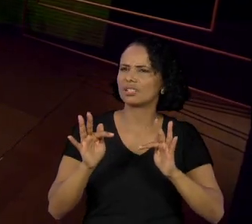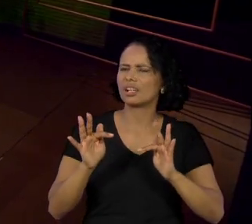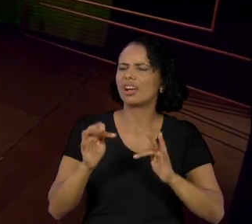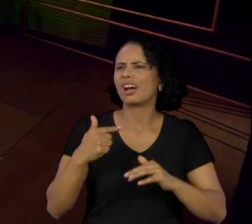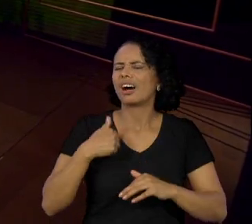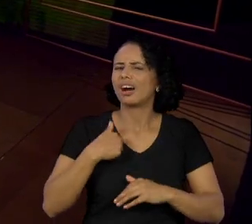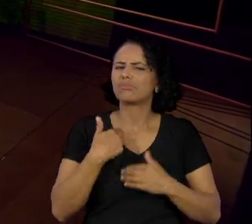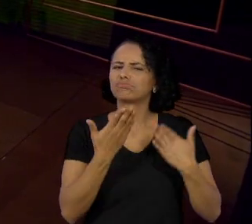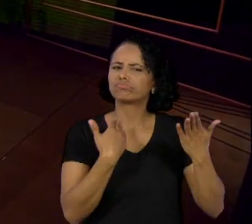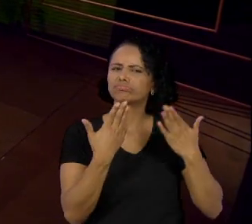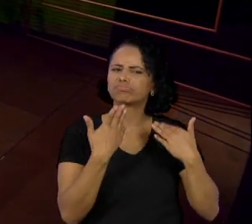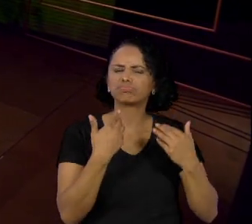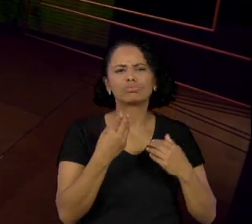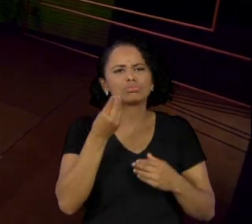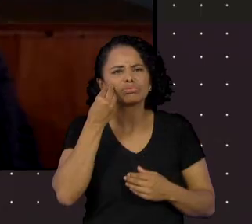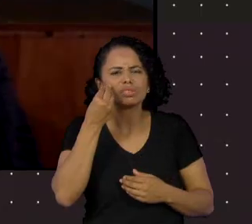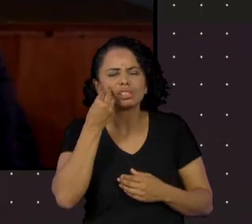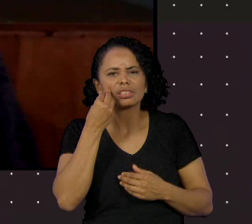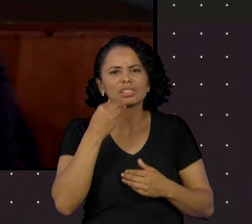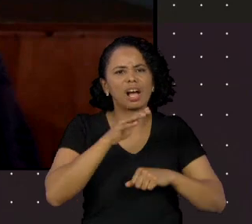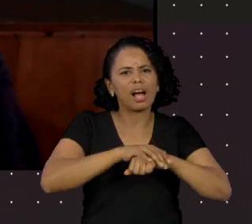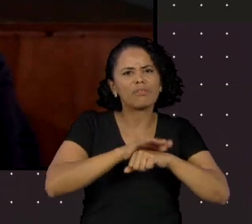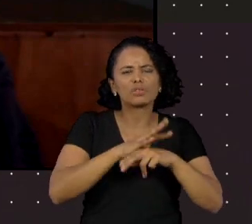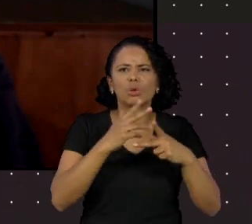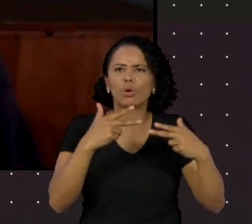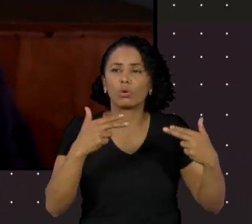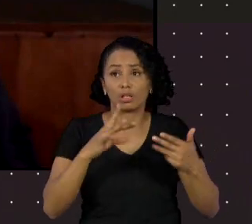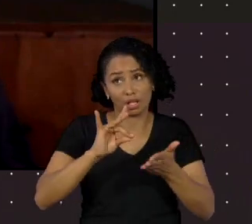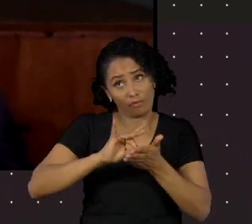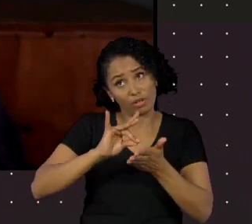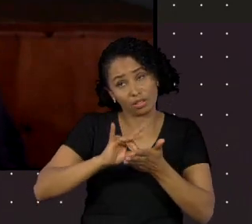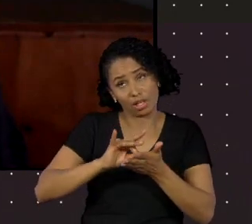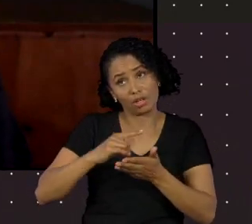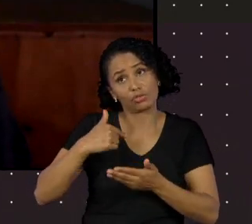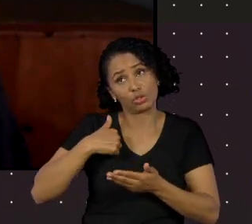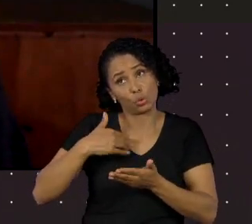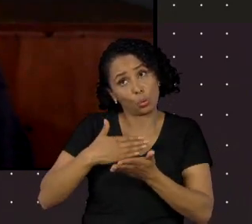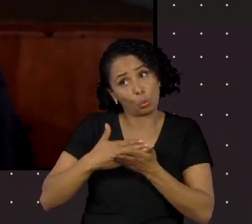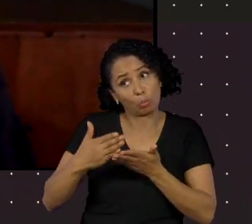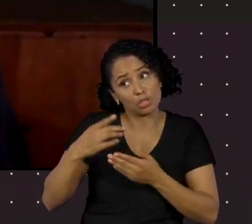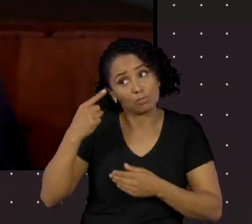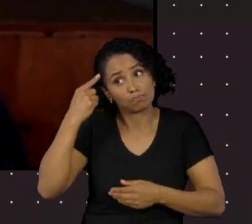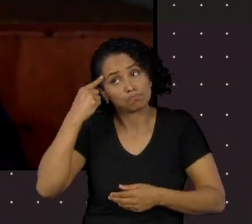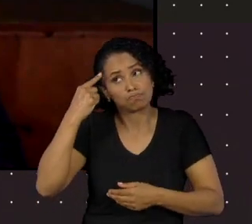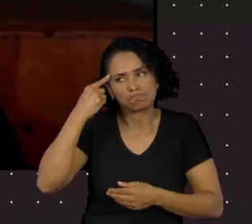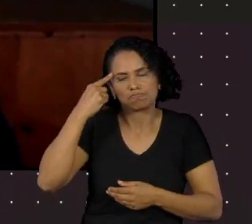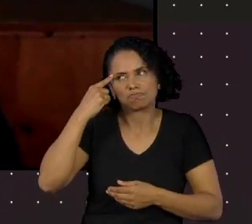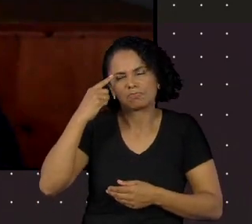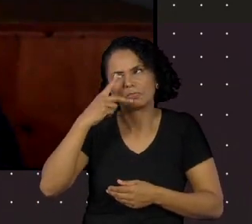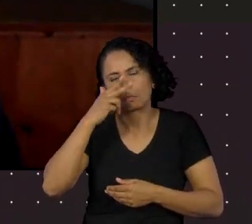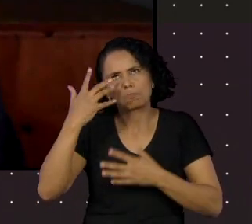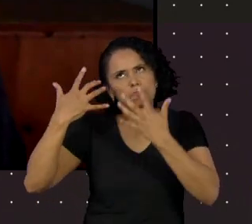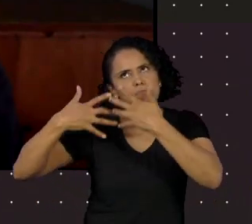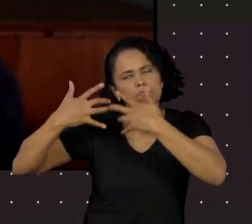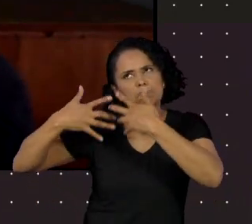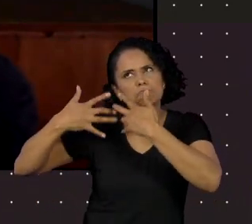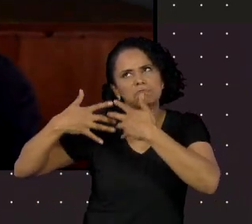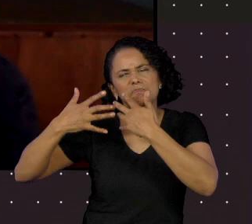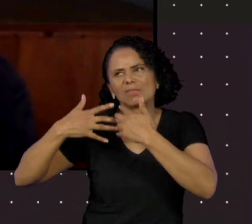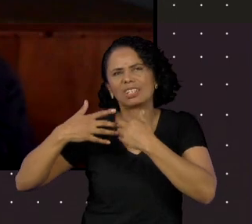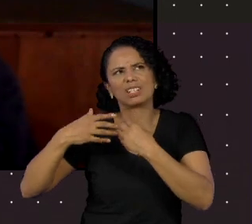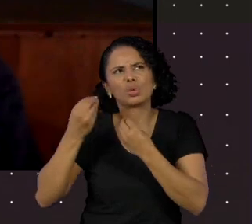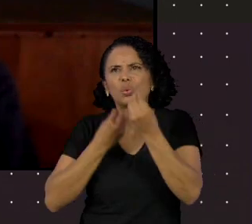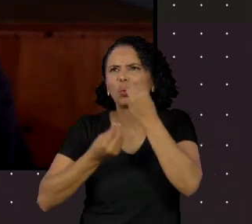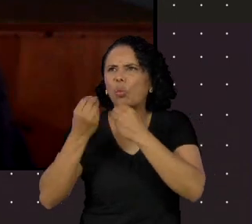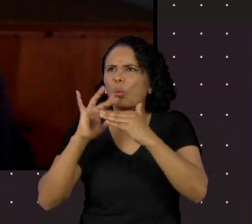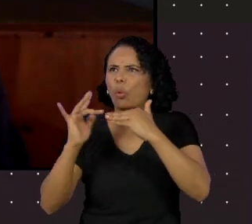alguma coisa? Eu, na verdade, até então, depois comecei a usar melhor, mas até então não entendia muito qual era o sentido das redes